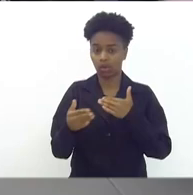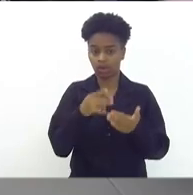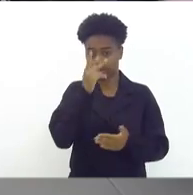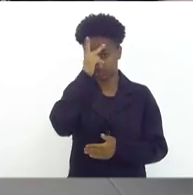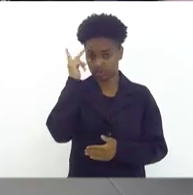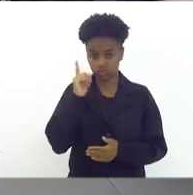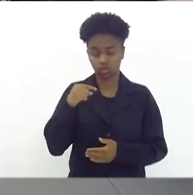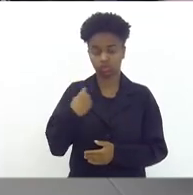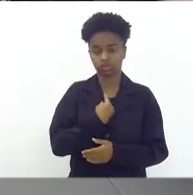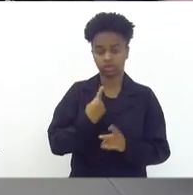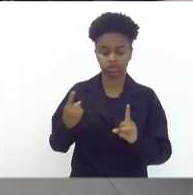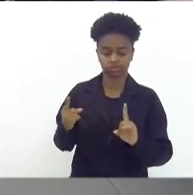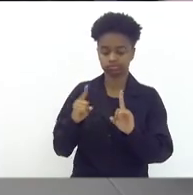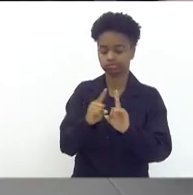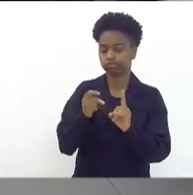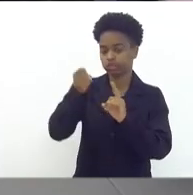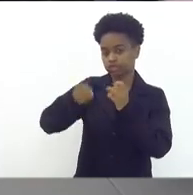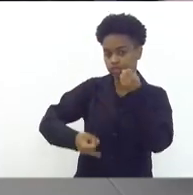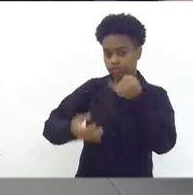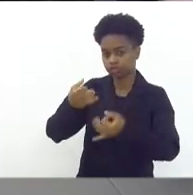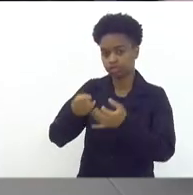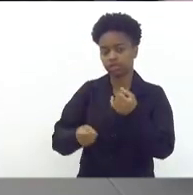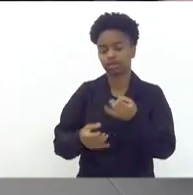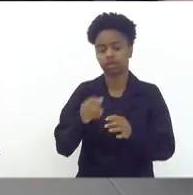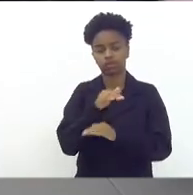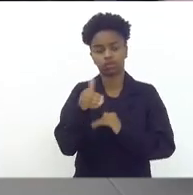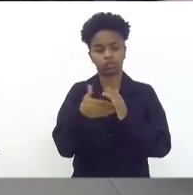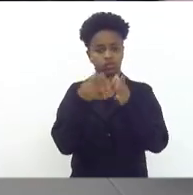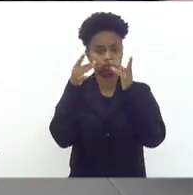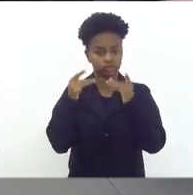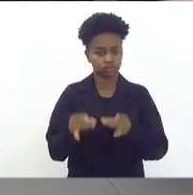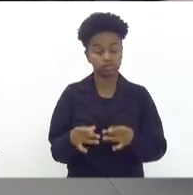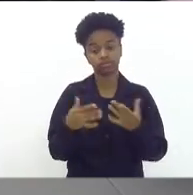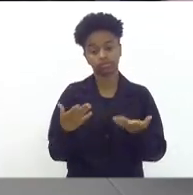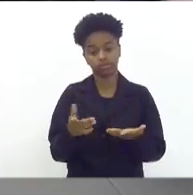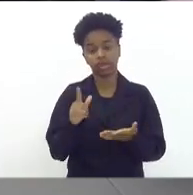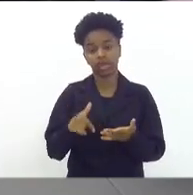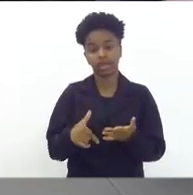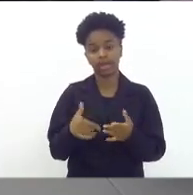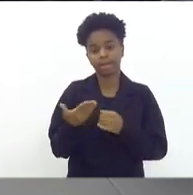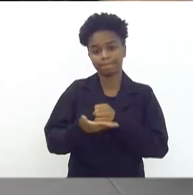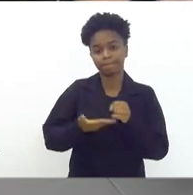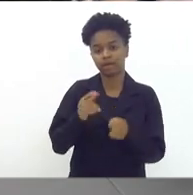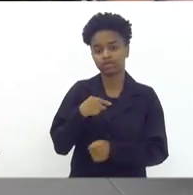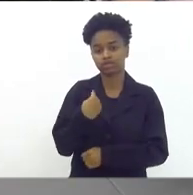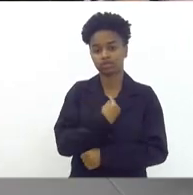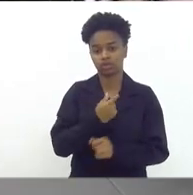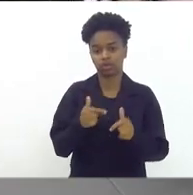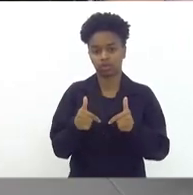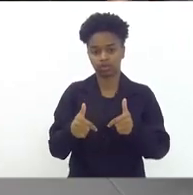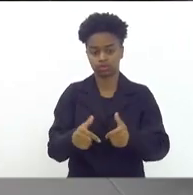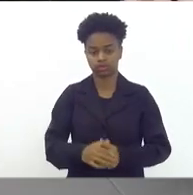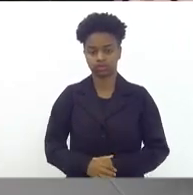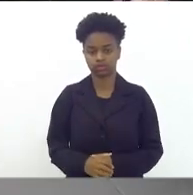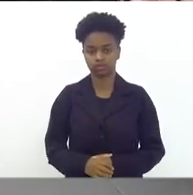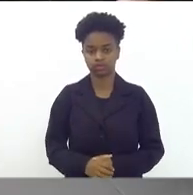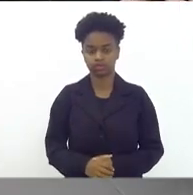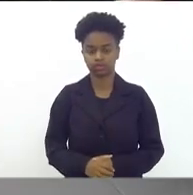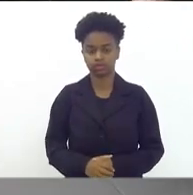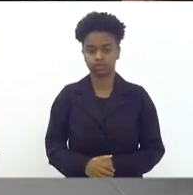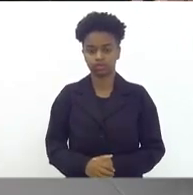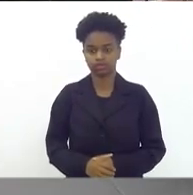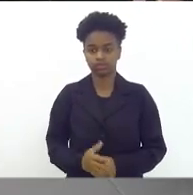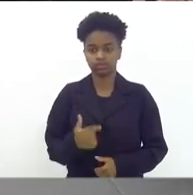dá todas as explicações necessárias essa tá sendo sempre é uma premissa Nossa na agência eu vou iniciar